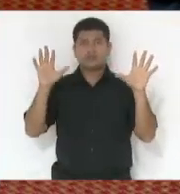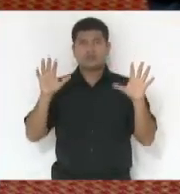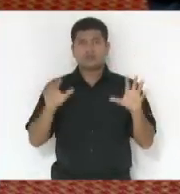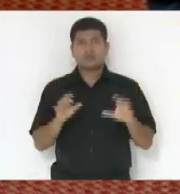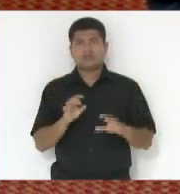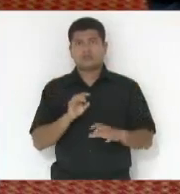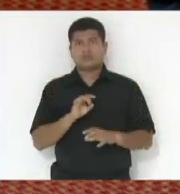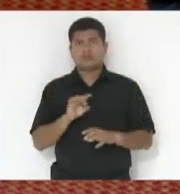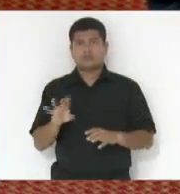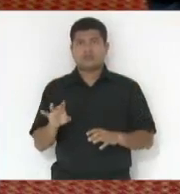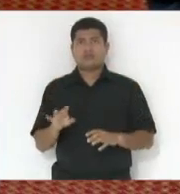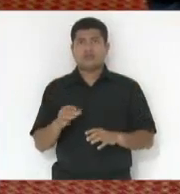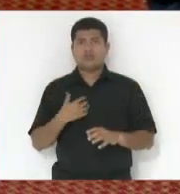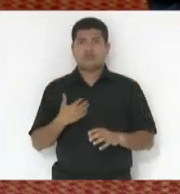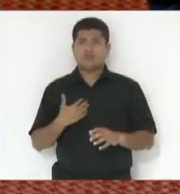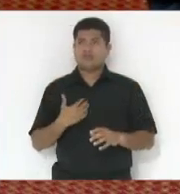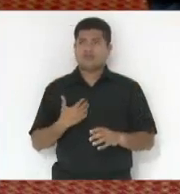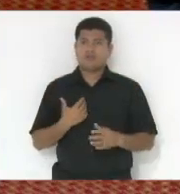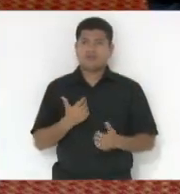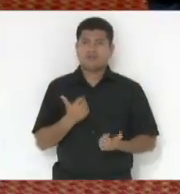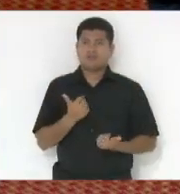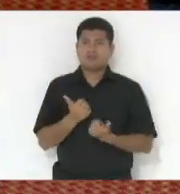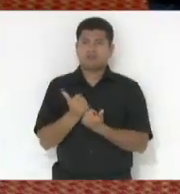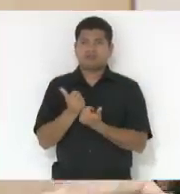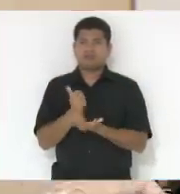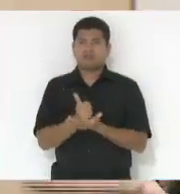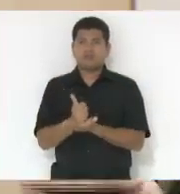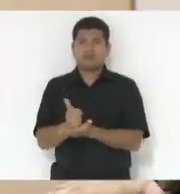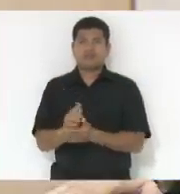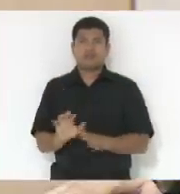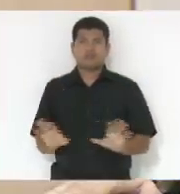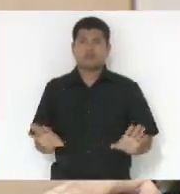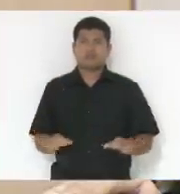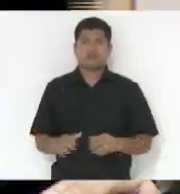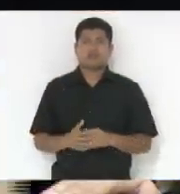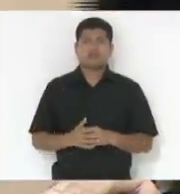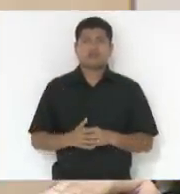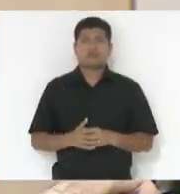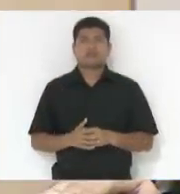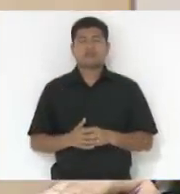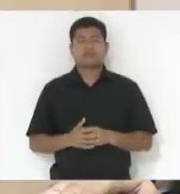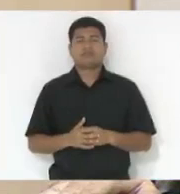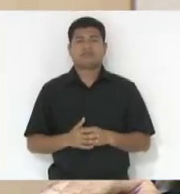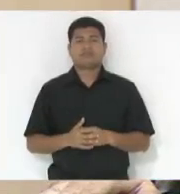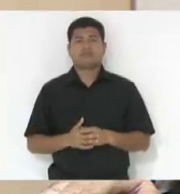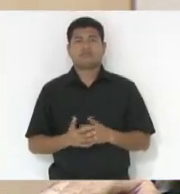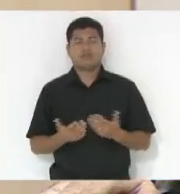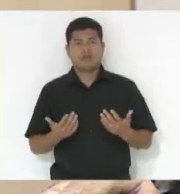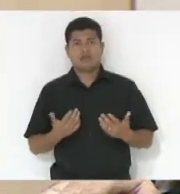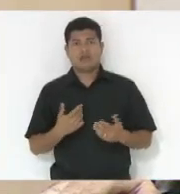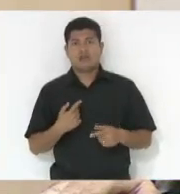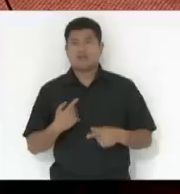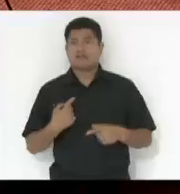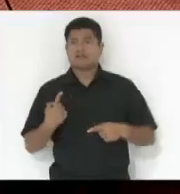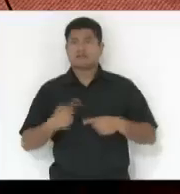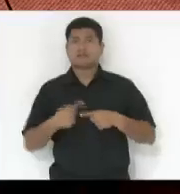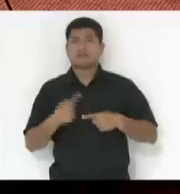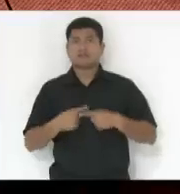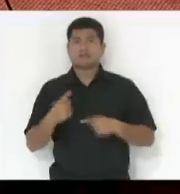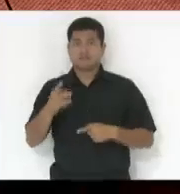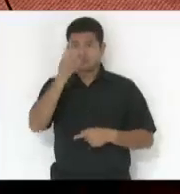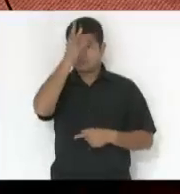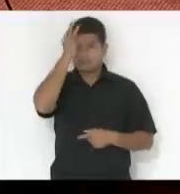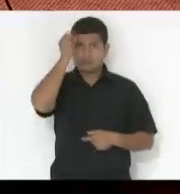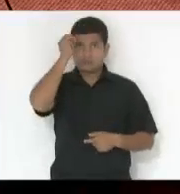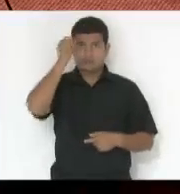mesmo no sentido de colaborar. Senhor presidente, eu só gostaria de dizer porque a deputada Luciane Caminati também